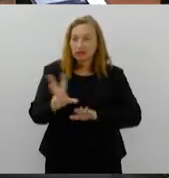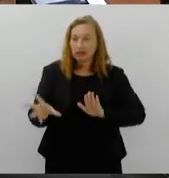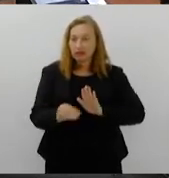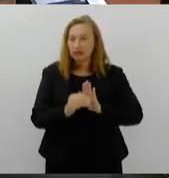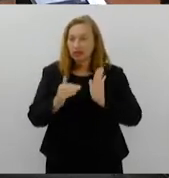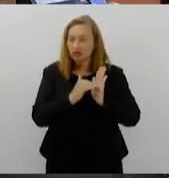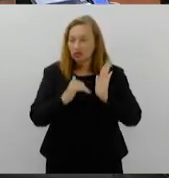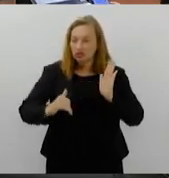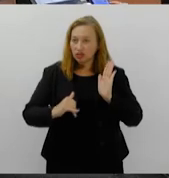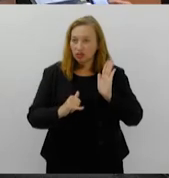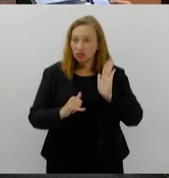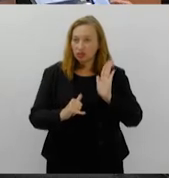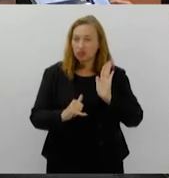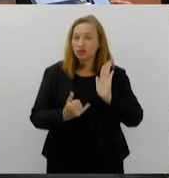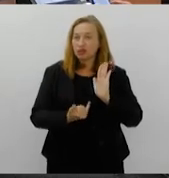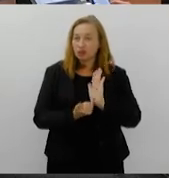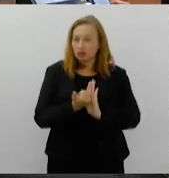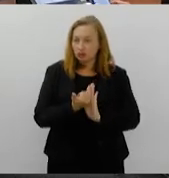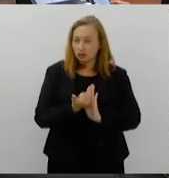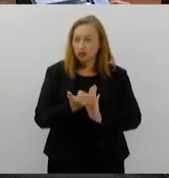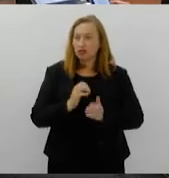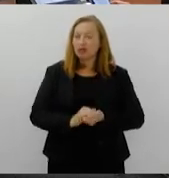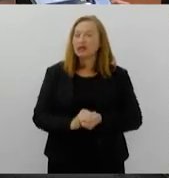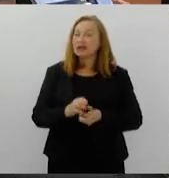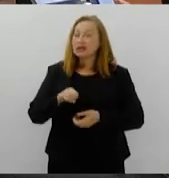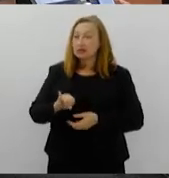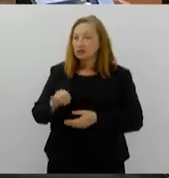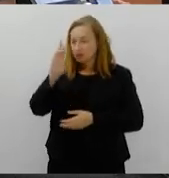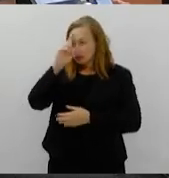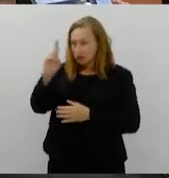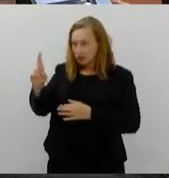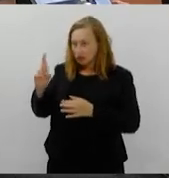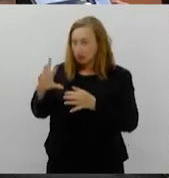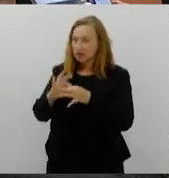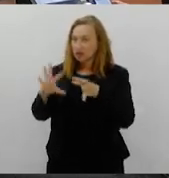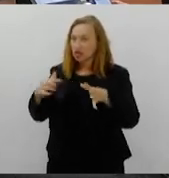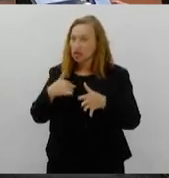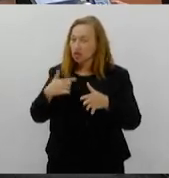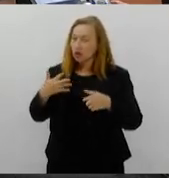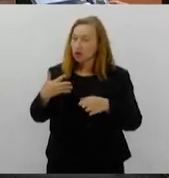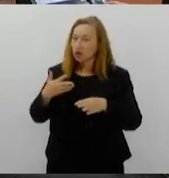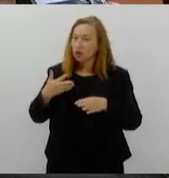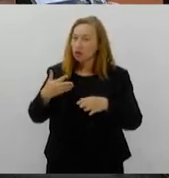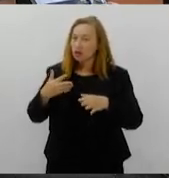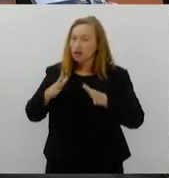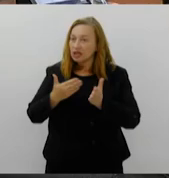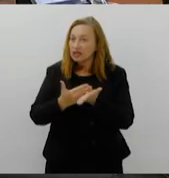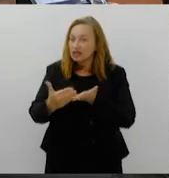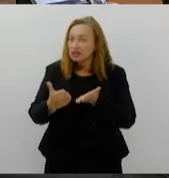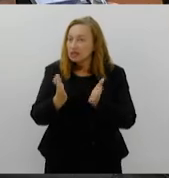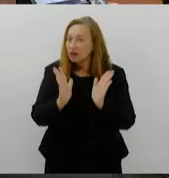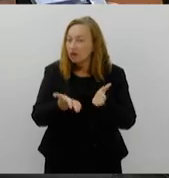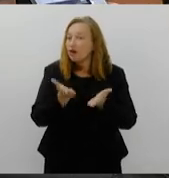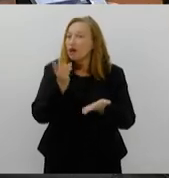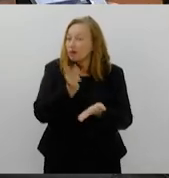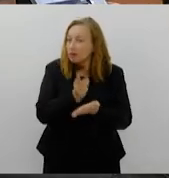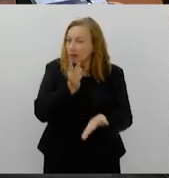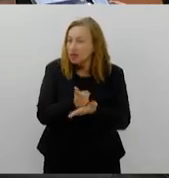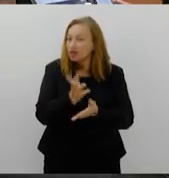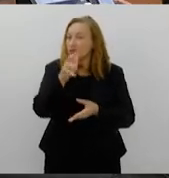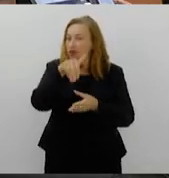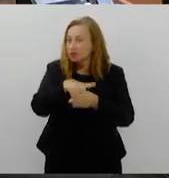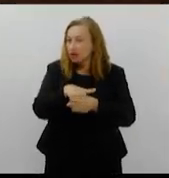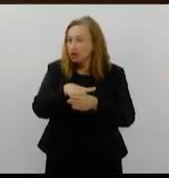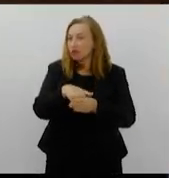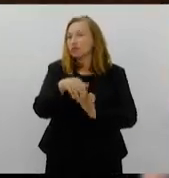renda. Se você, sua excelência permitir, eu dou entrada... mesmo já tendo votado o projeto, e